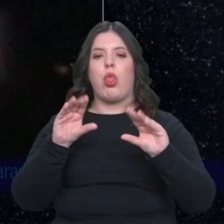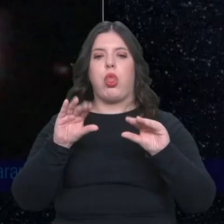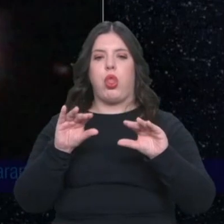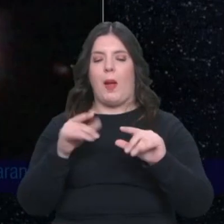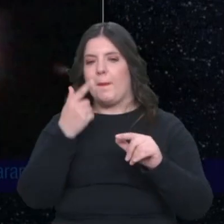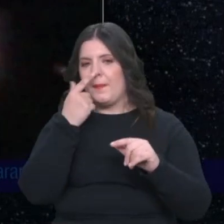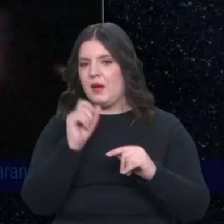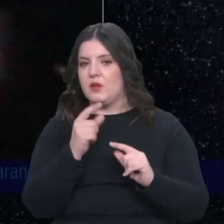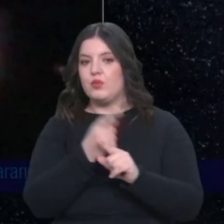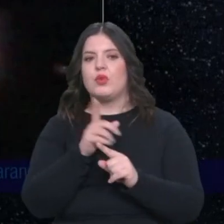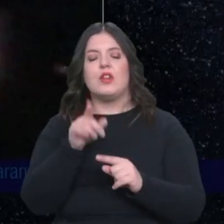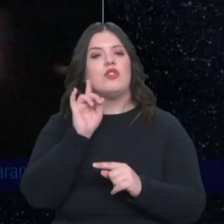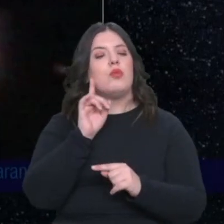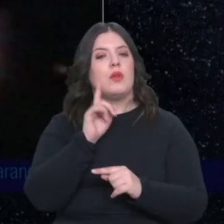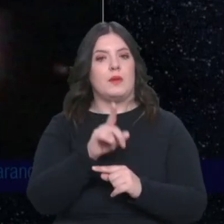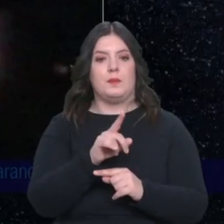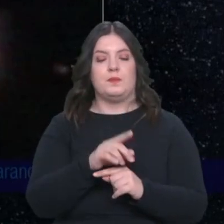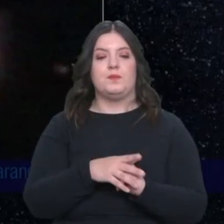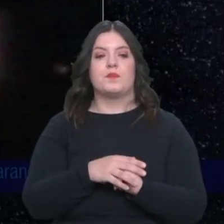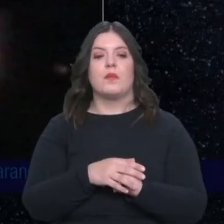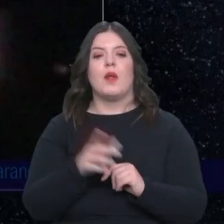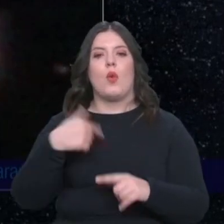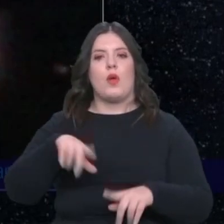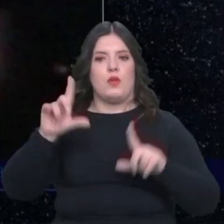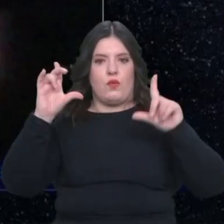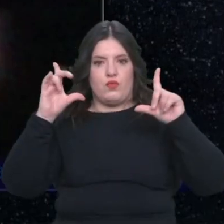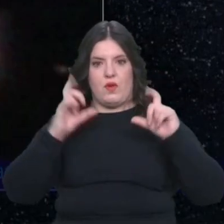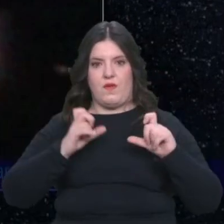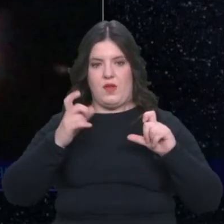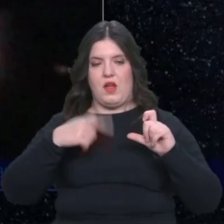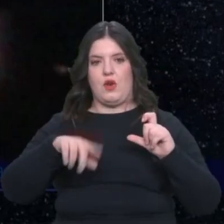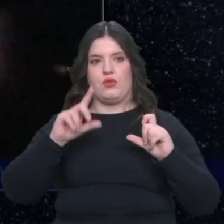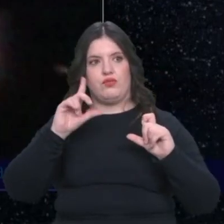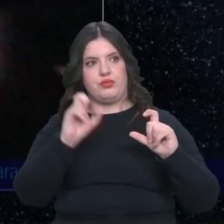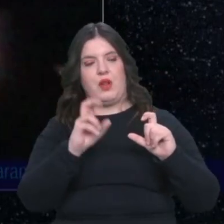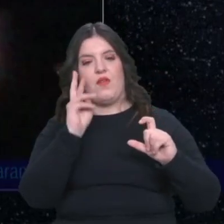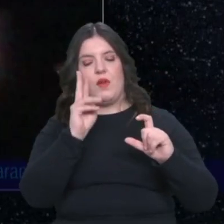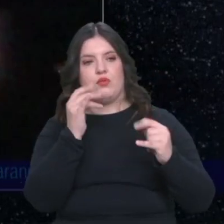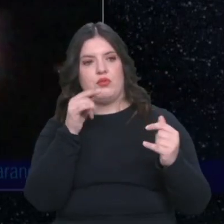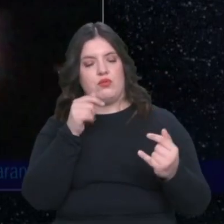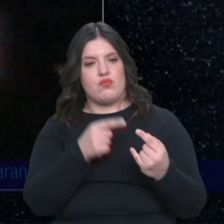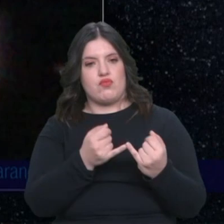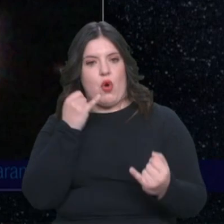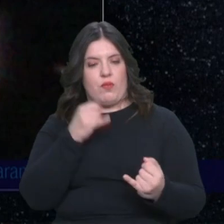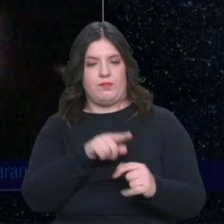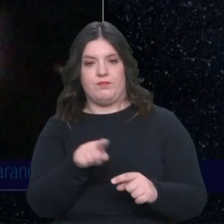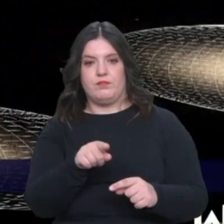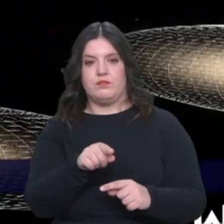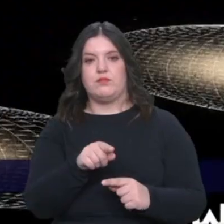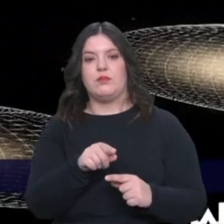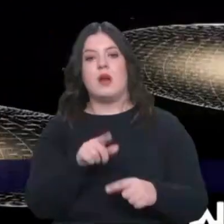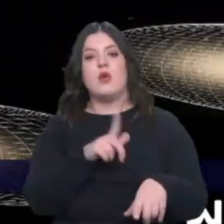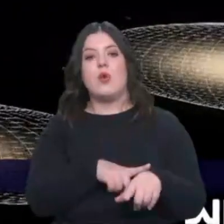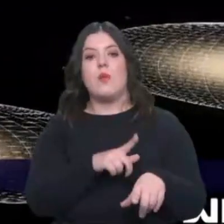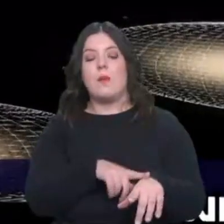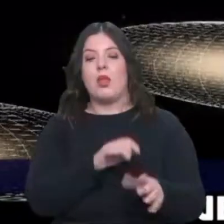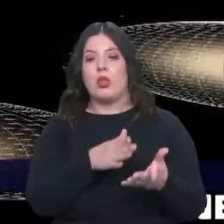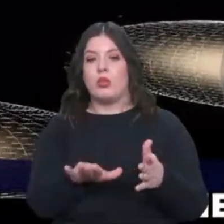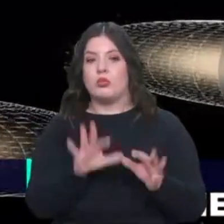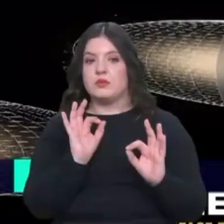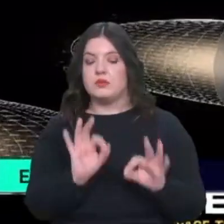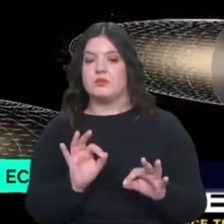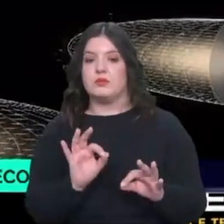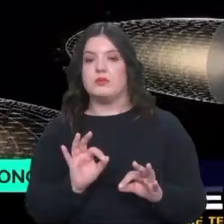é que isto é importante, José? Porque quando nós tiramos uma fotografia a uma galáxia, estamos a ver um instantâneo como era naquela altura.